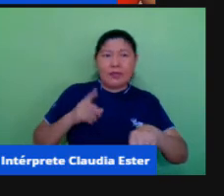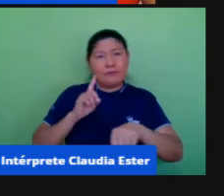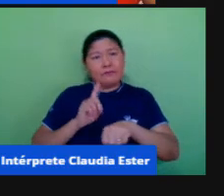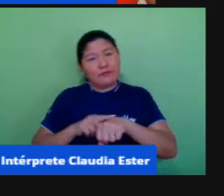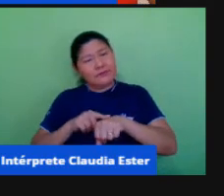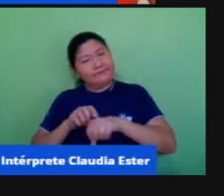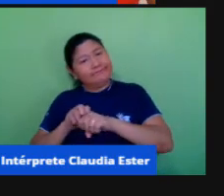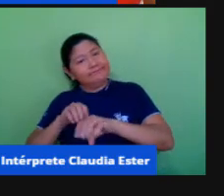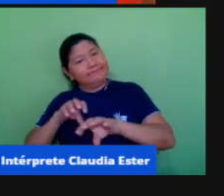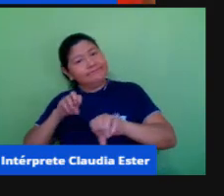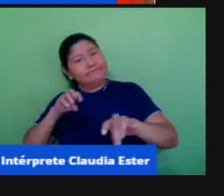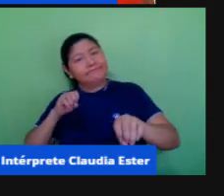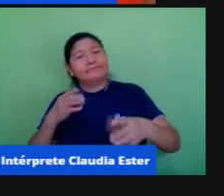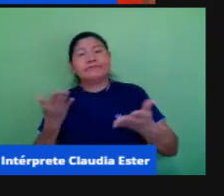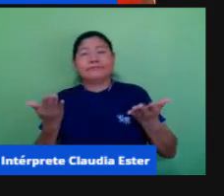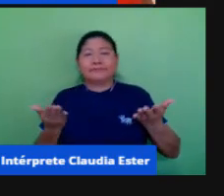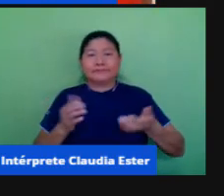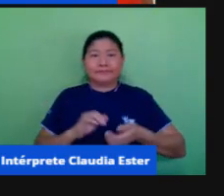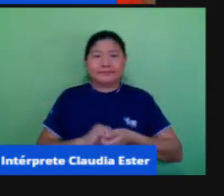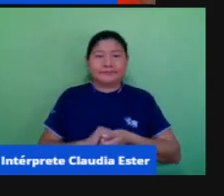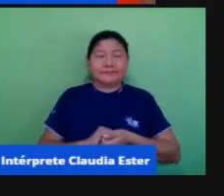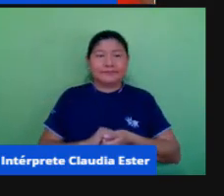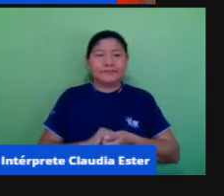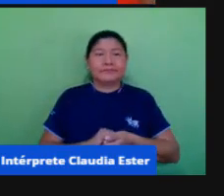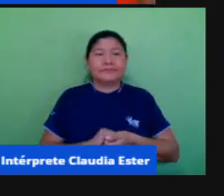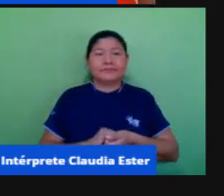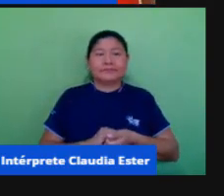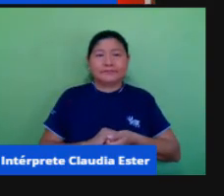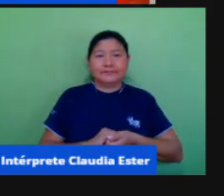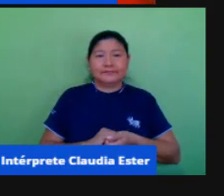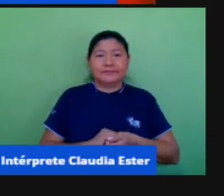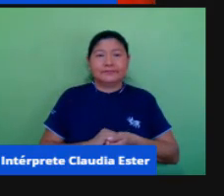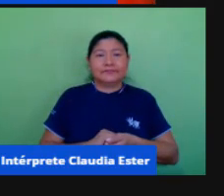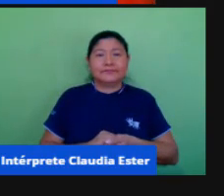à distância, né? Pode passar.